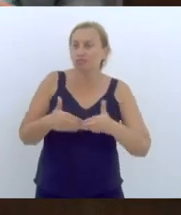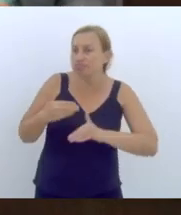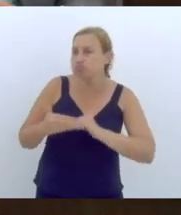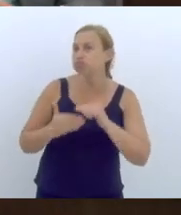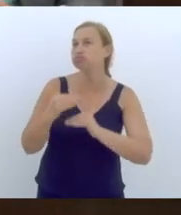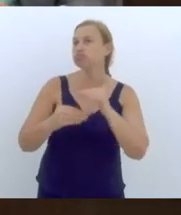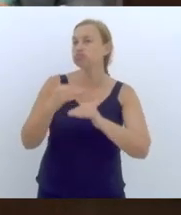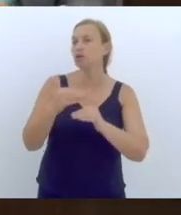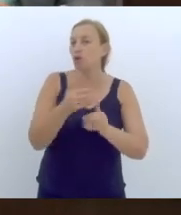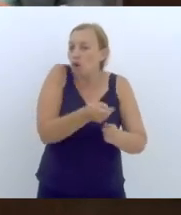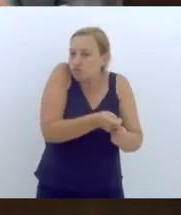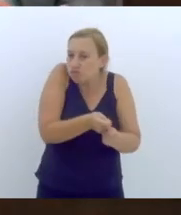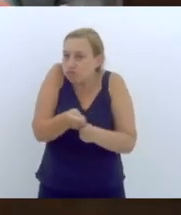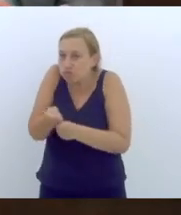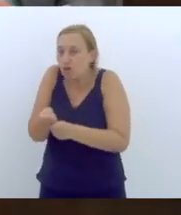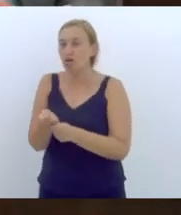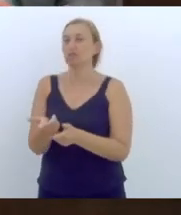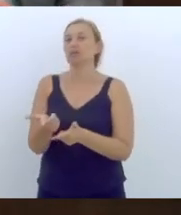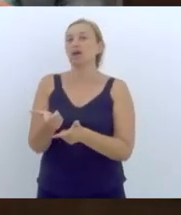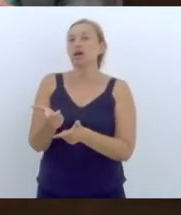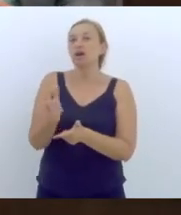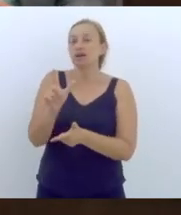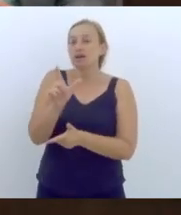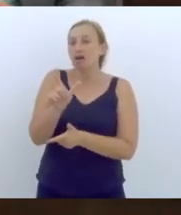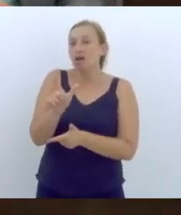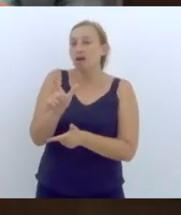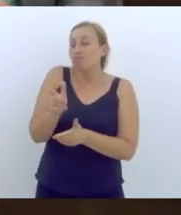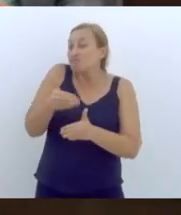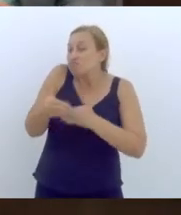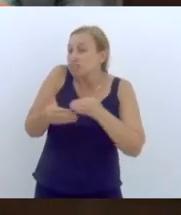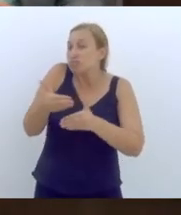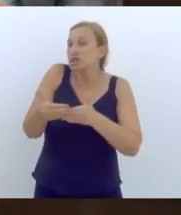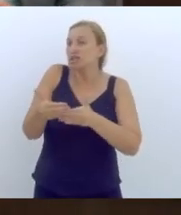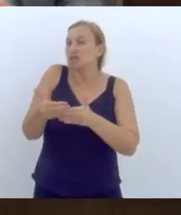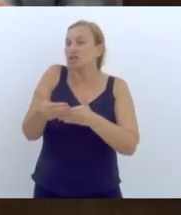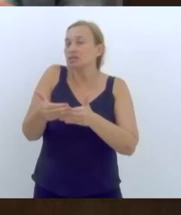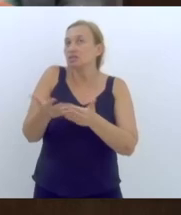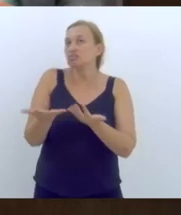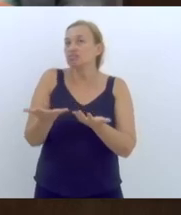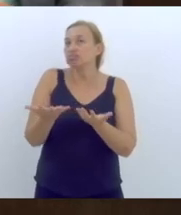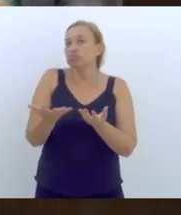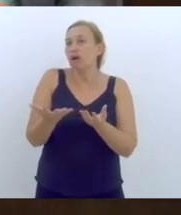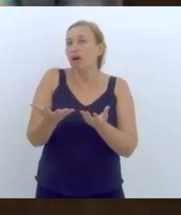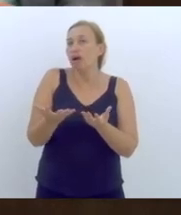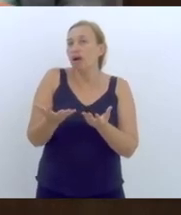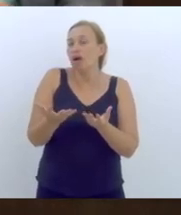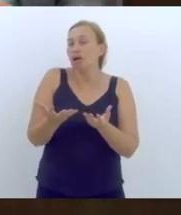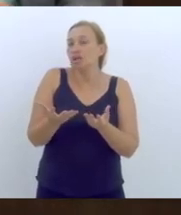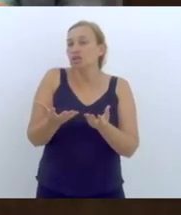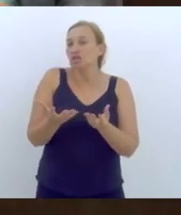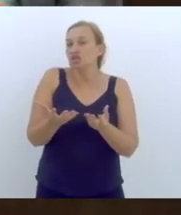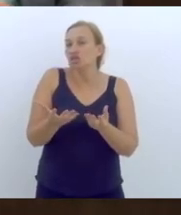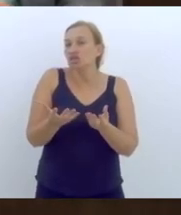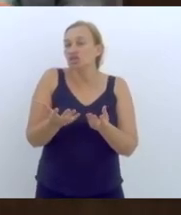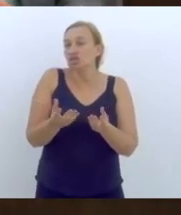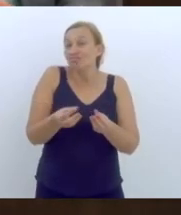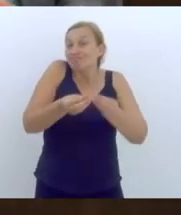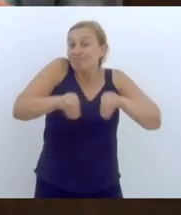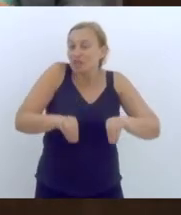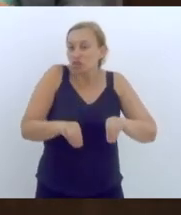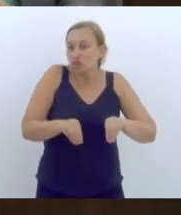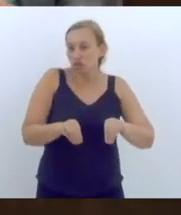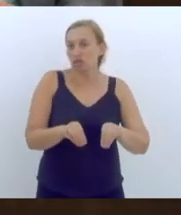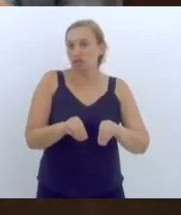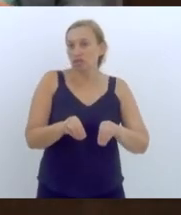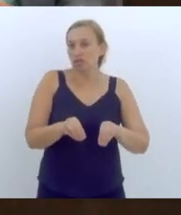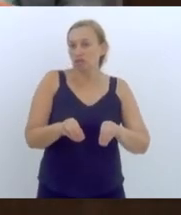de fertilização ser um processo que acabe levando a diferentes tipos de contaminação dos